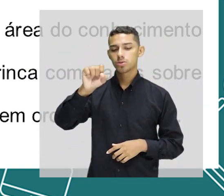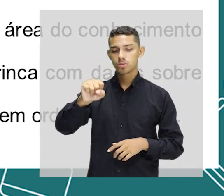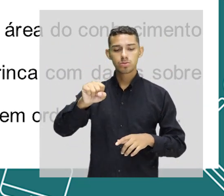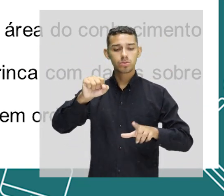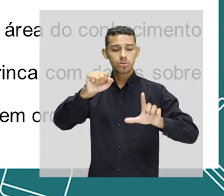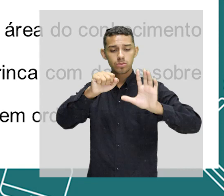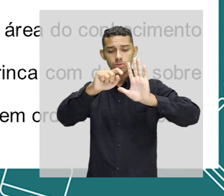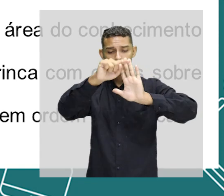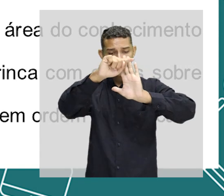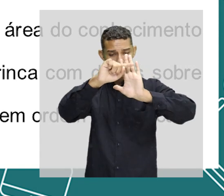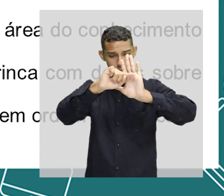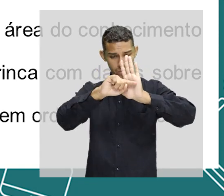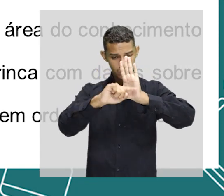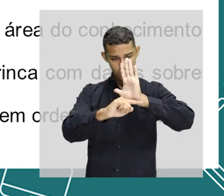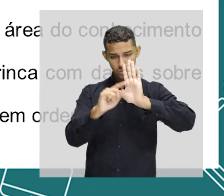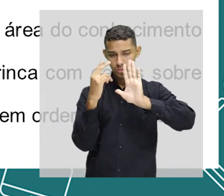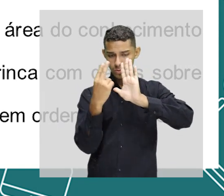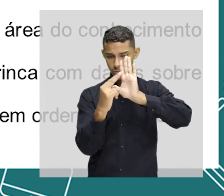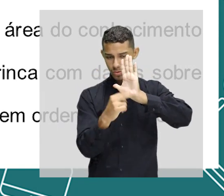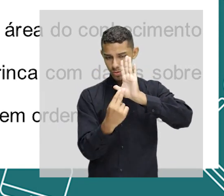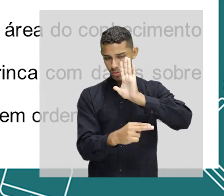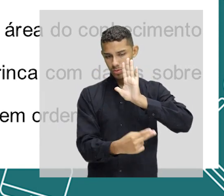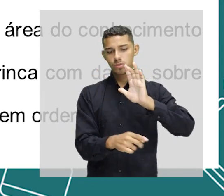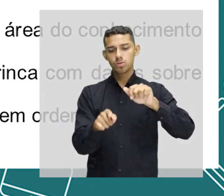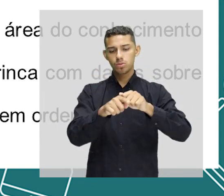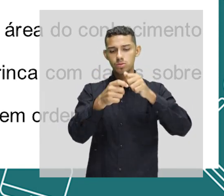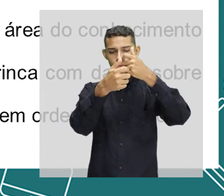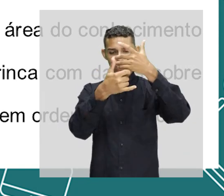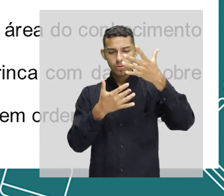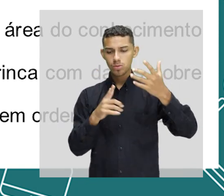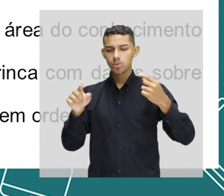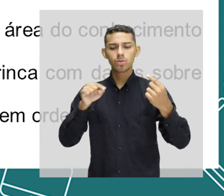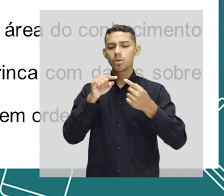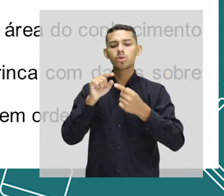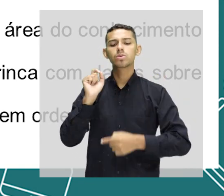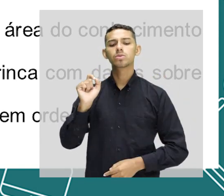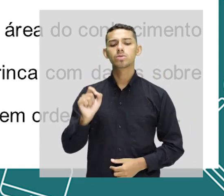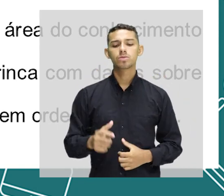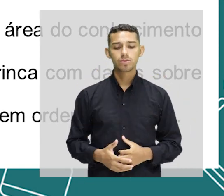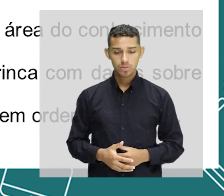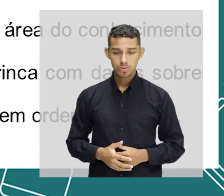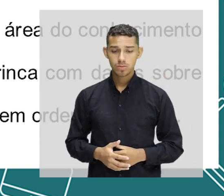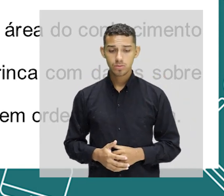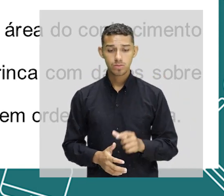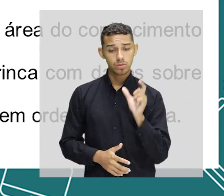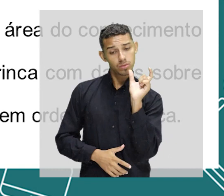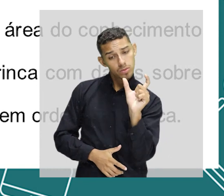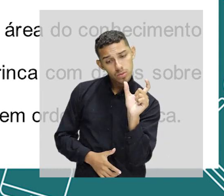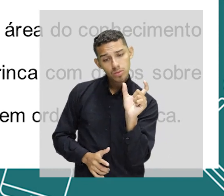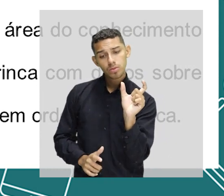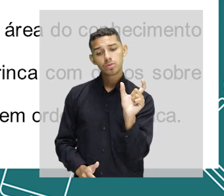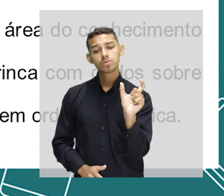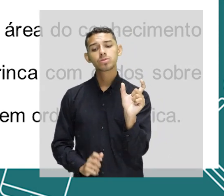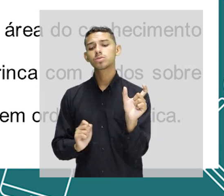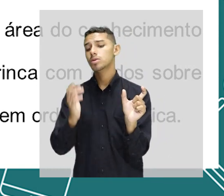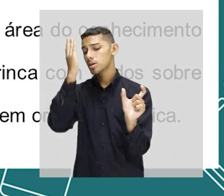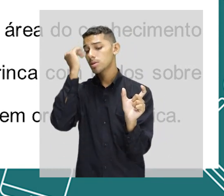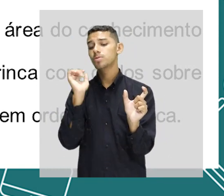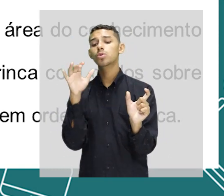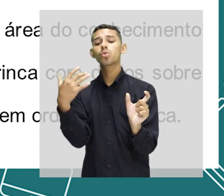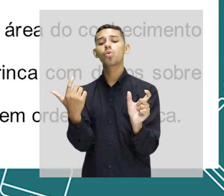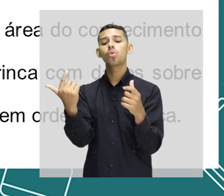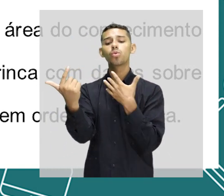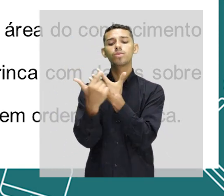uma lista hierarquizada visualmente que tem a função de, mais uma vez, grifem lá o comando da questão. Ele quer saber qual